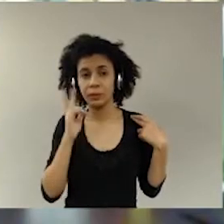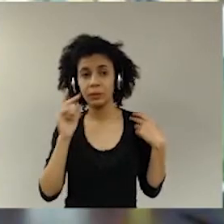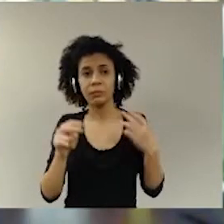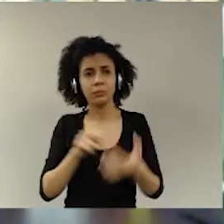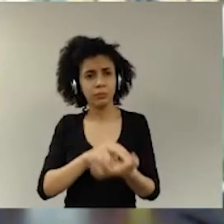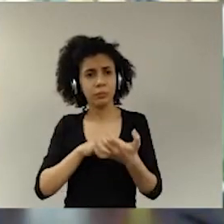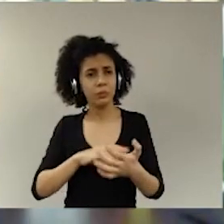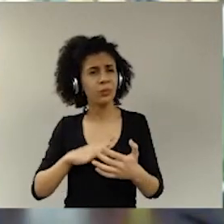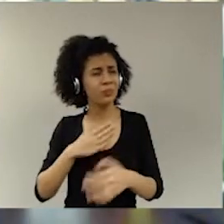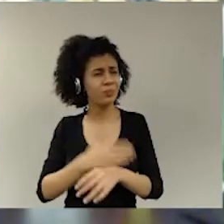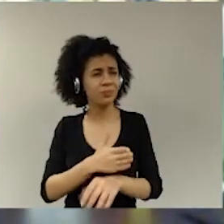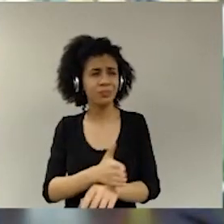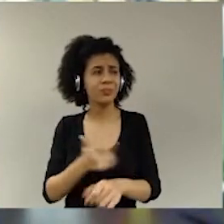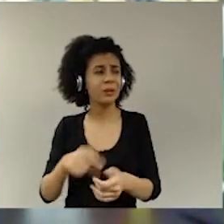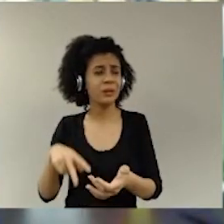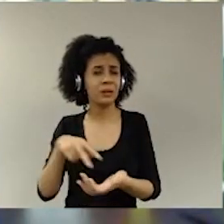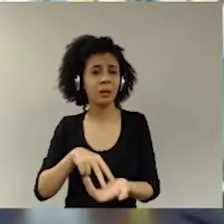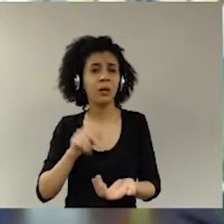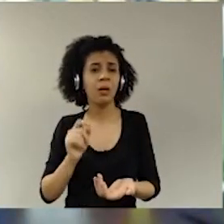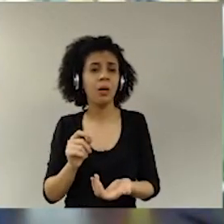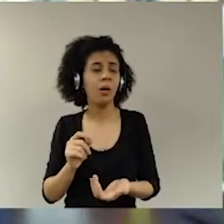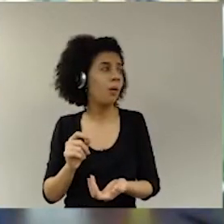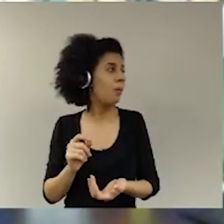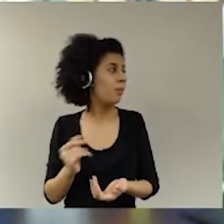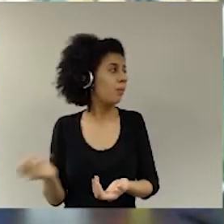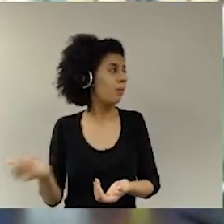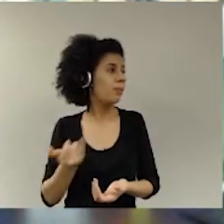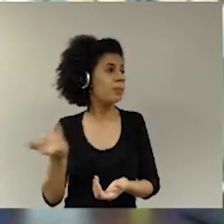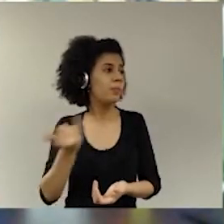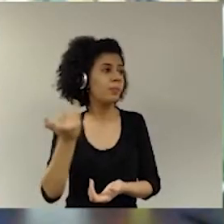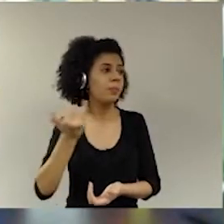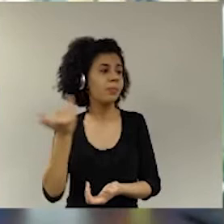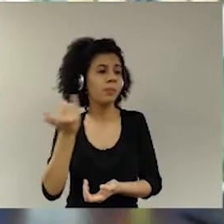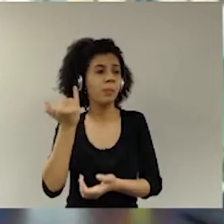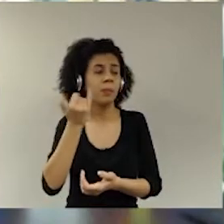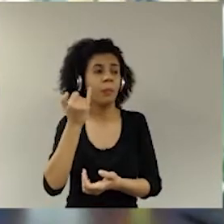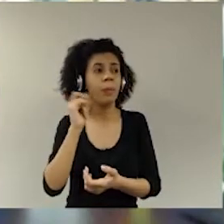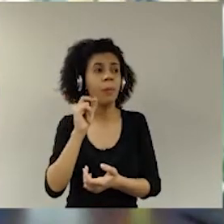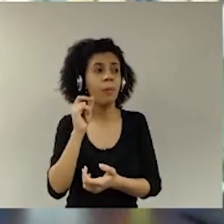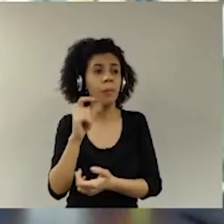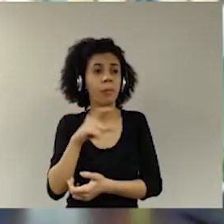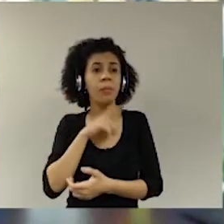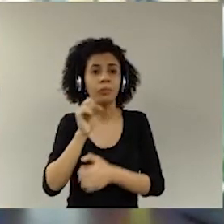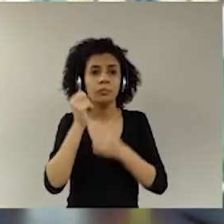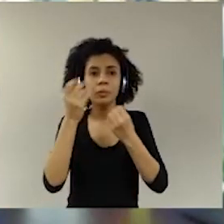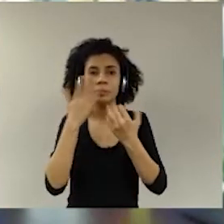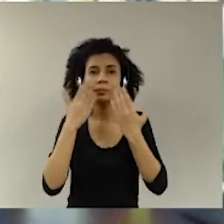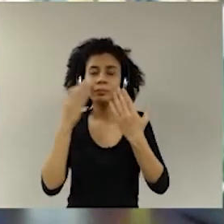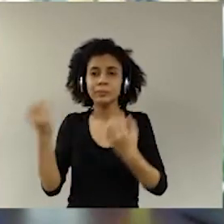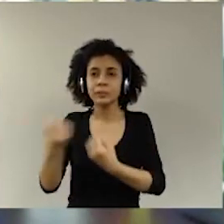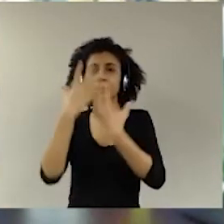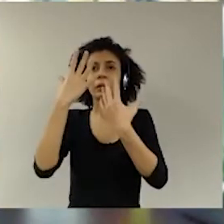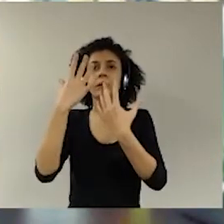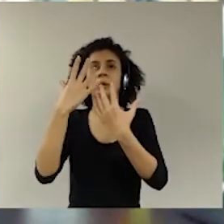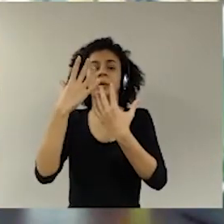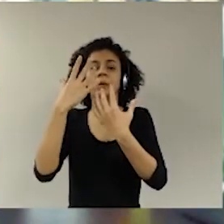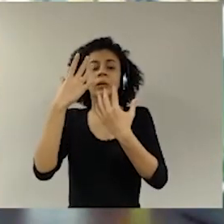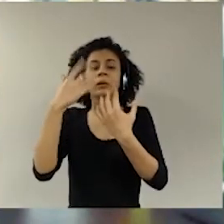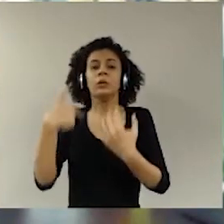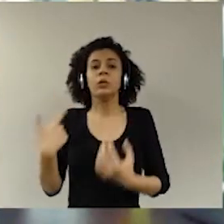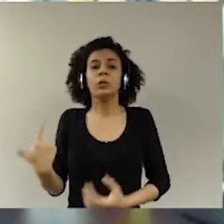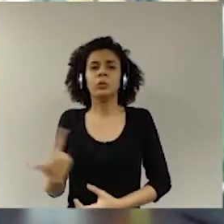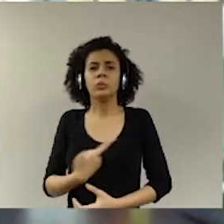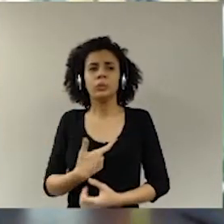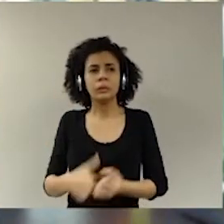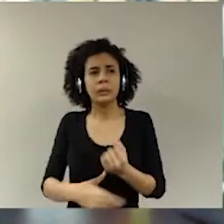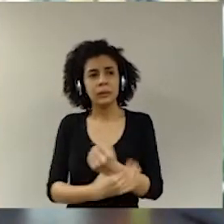a todo momento a importância de ter como farol, o nosso